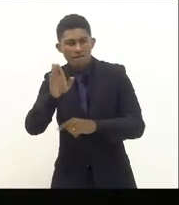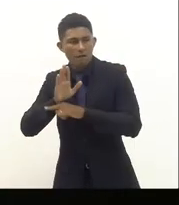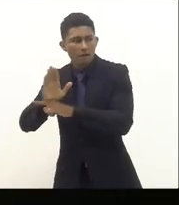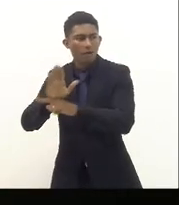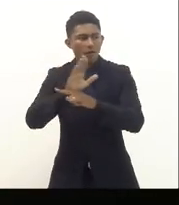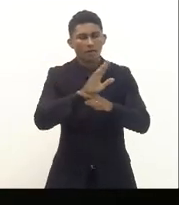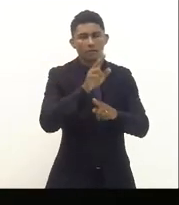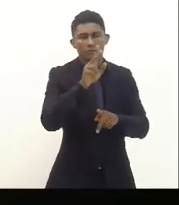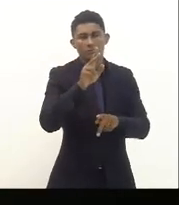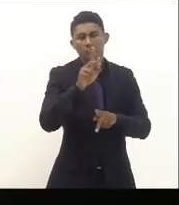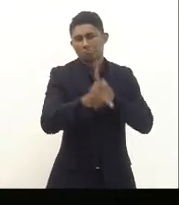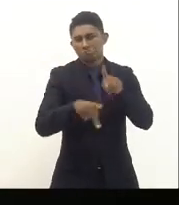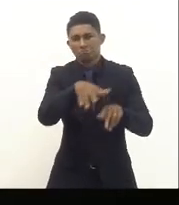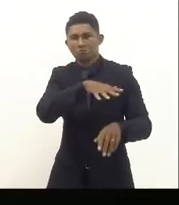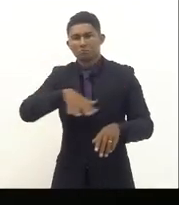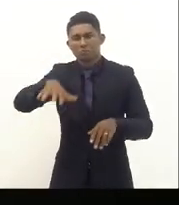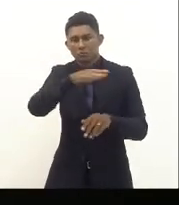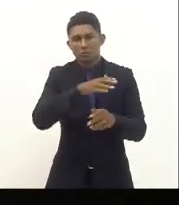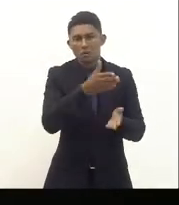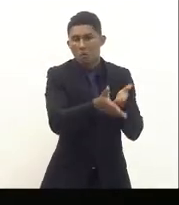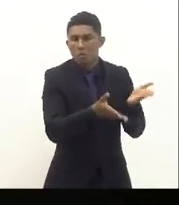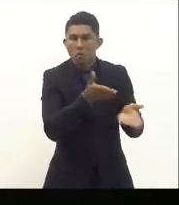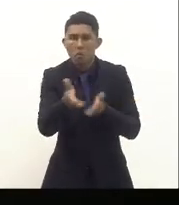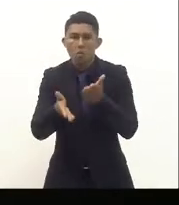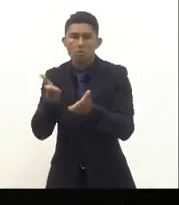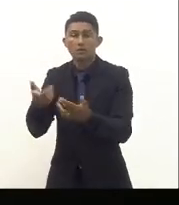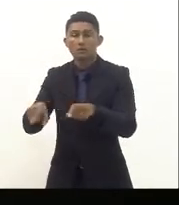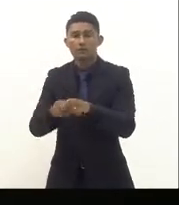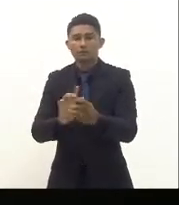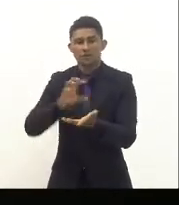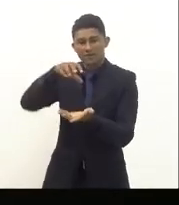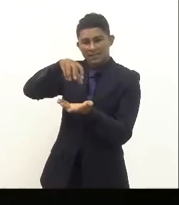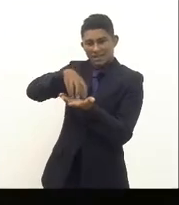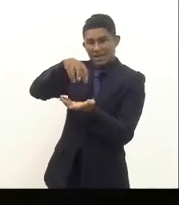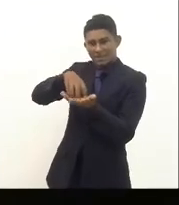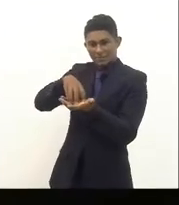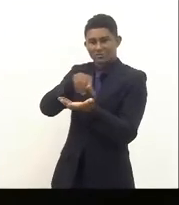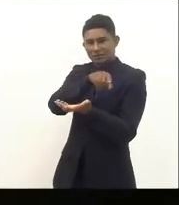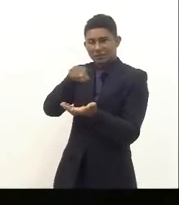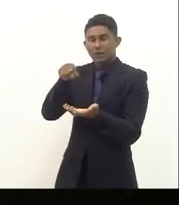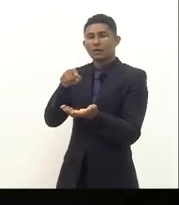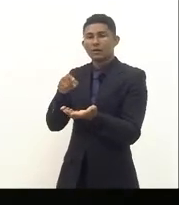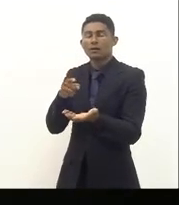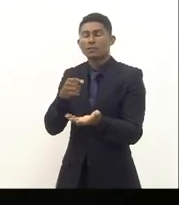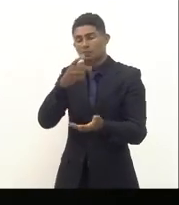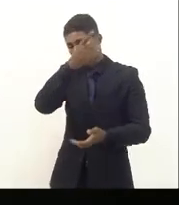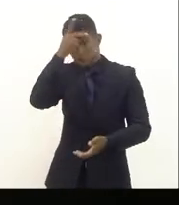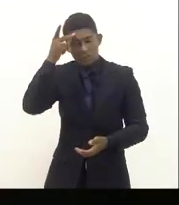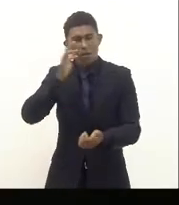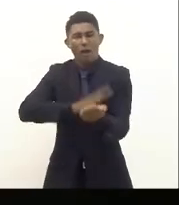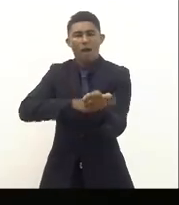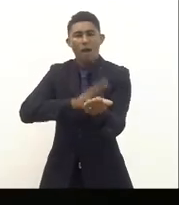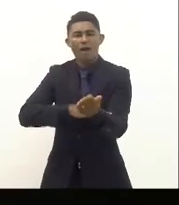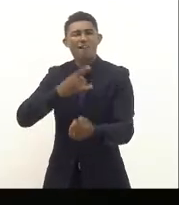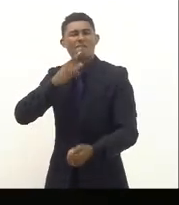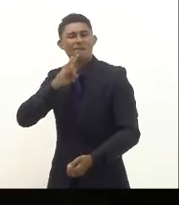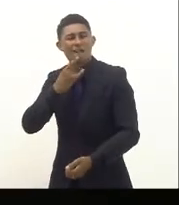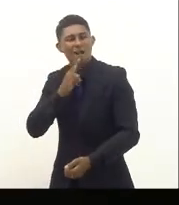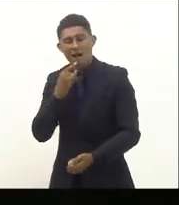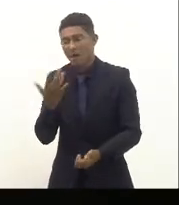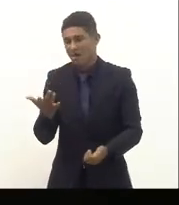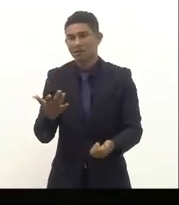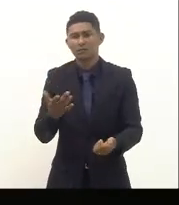a igreja cuida do Centro de Recuperação a igreja resgata o alcoólatra a igreja